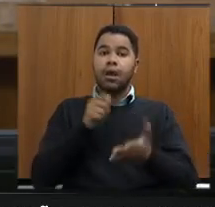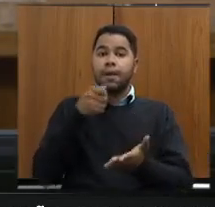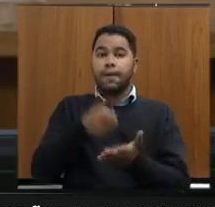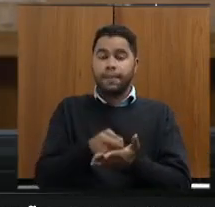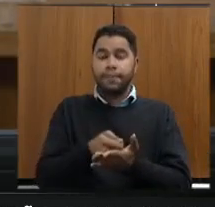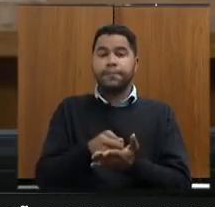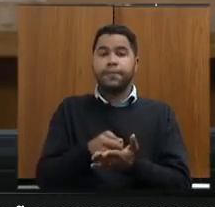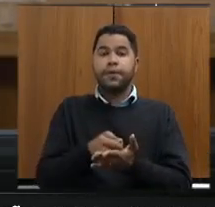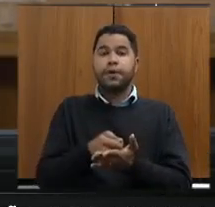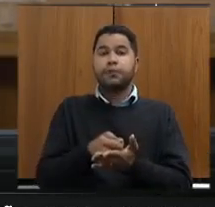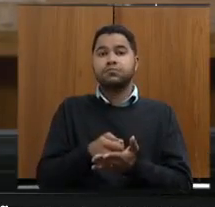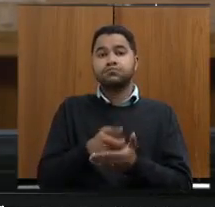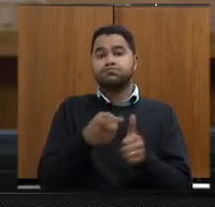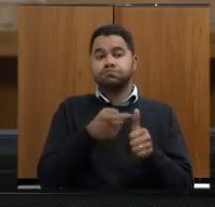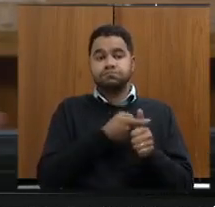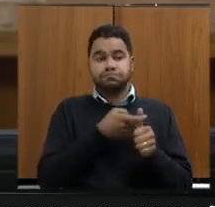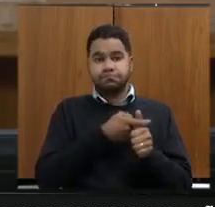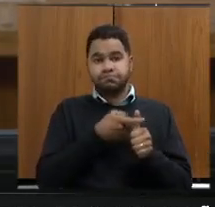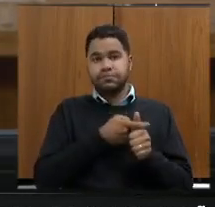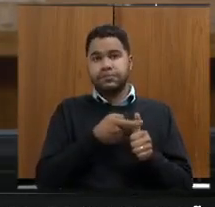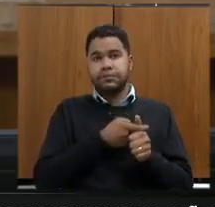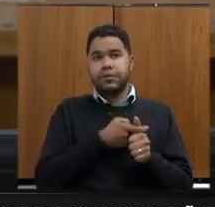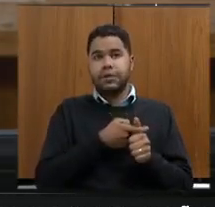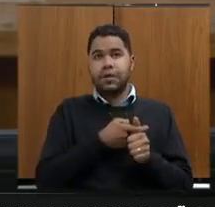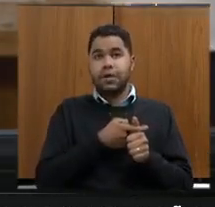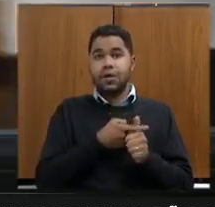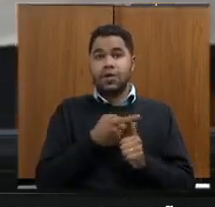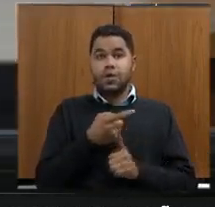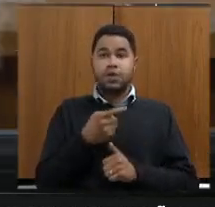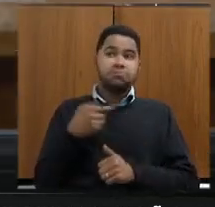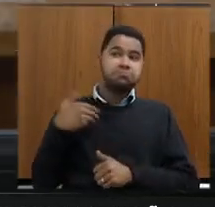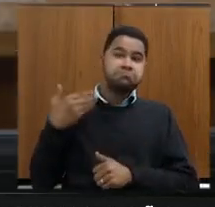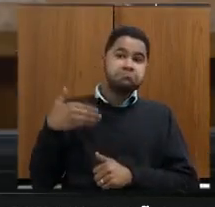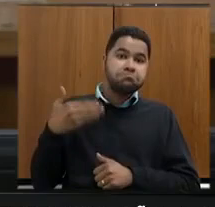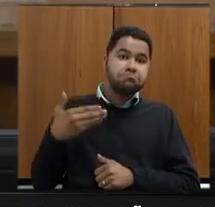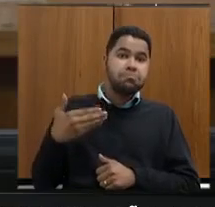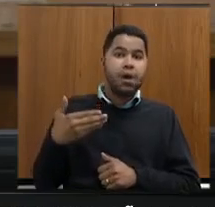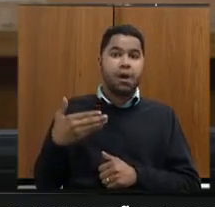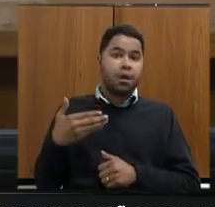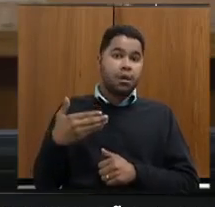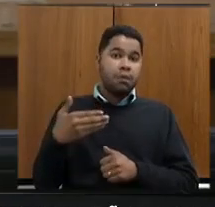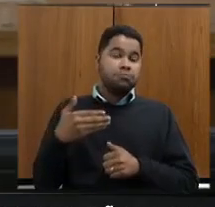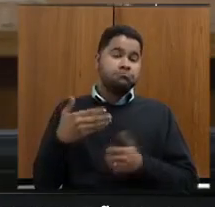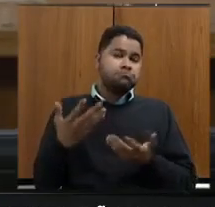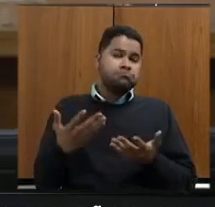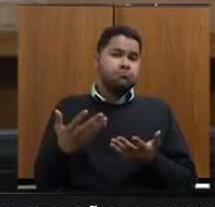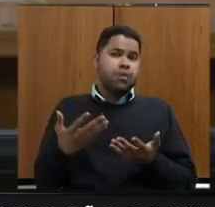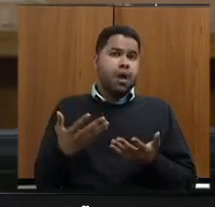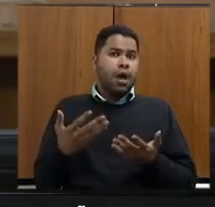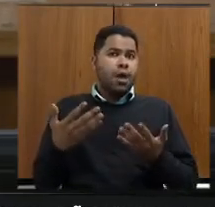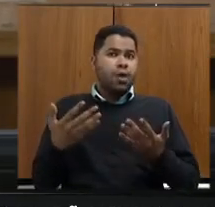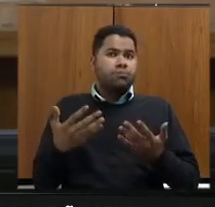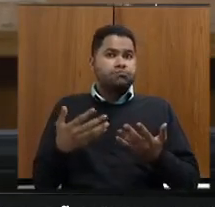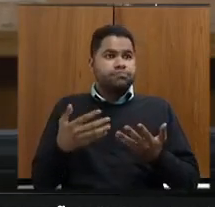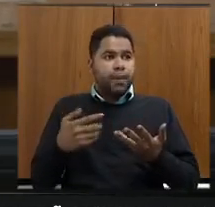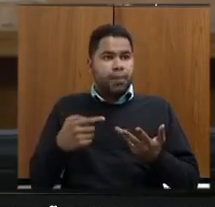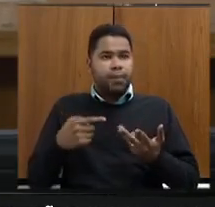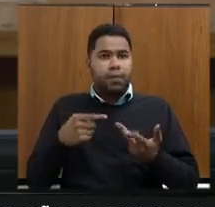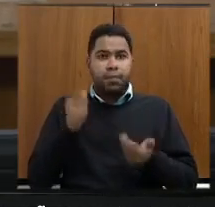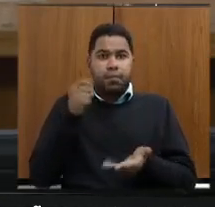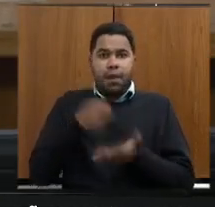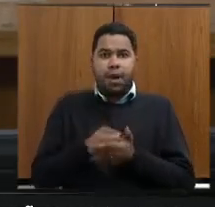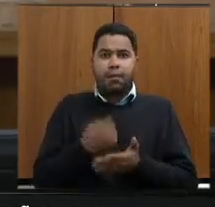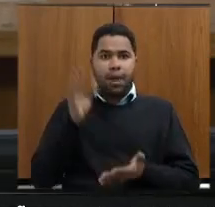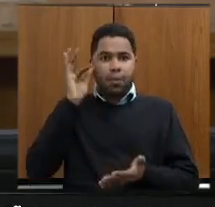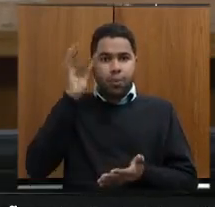pagamento do passivo de do passivo o estado não vinha pagando em relação subliminares que é muito forte temos de pagamento